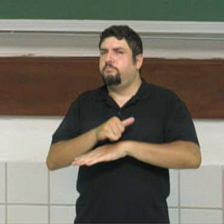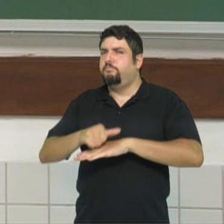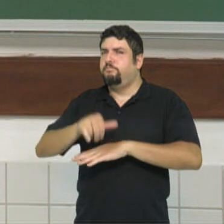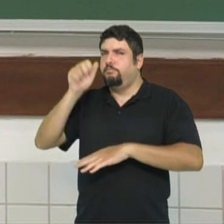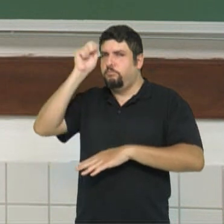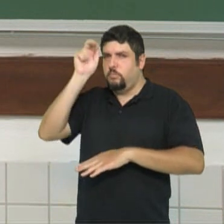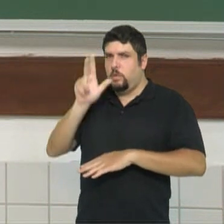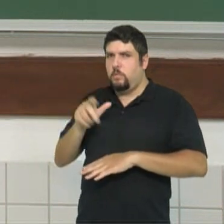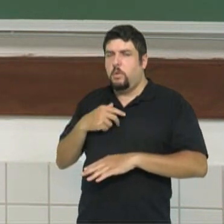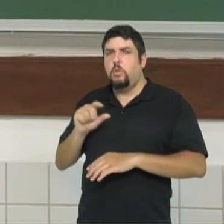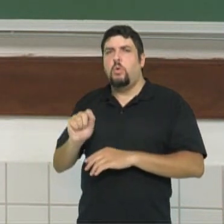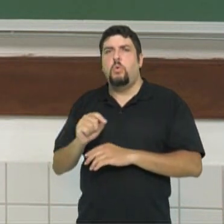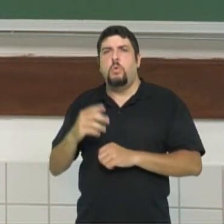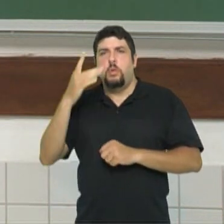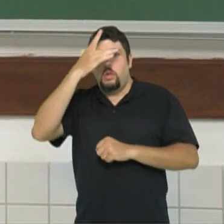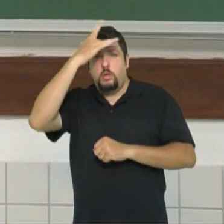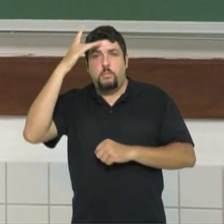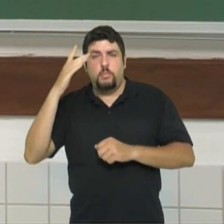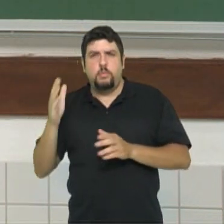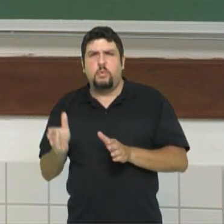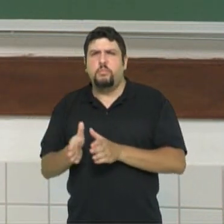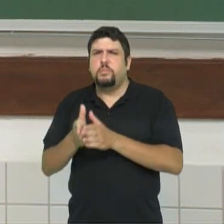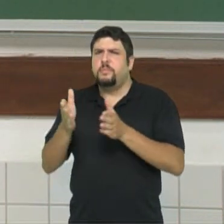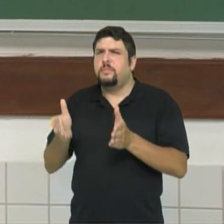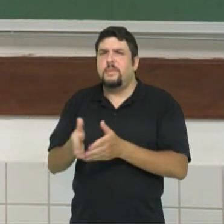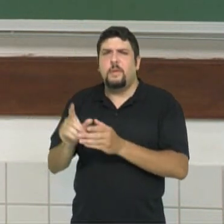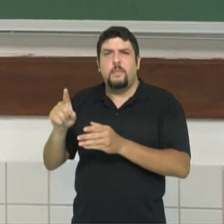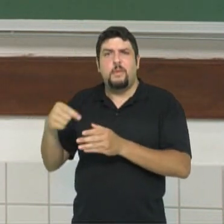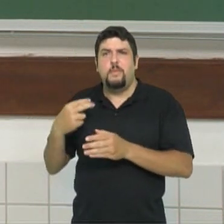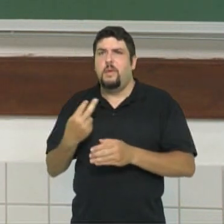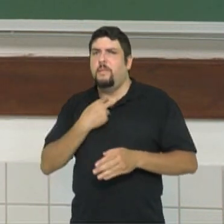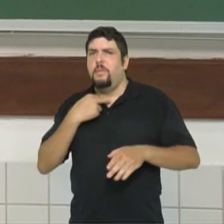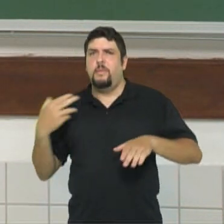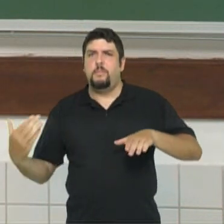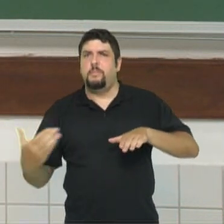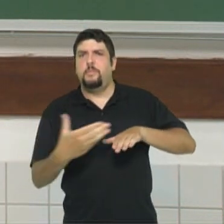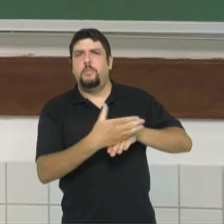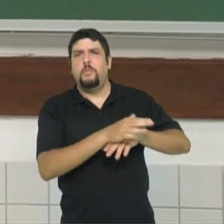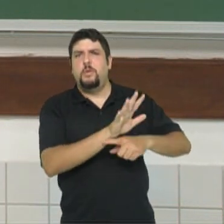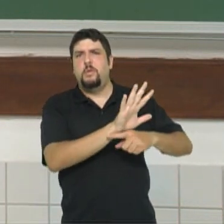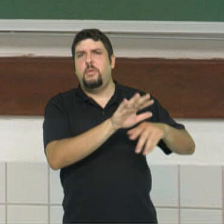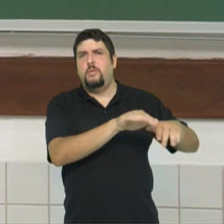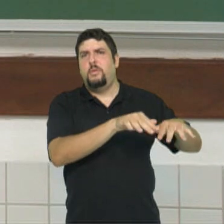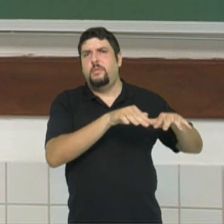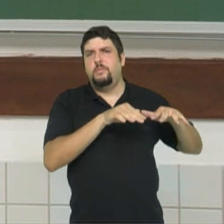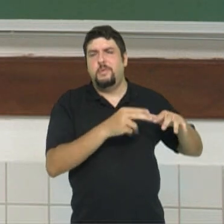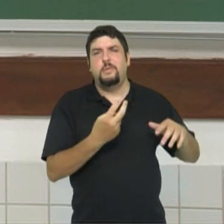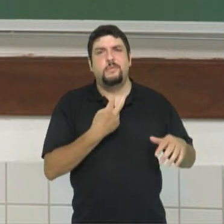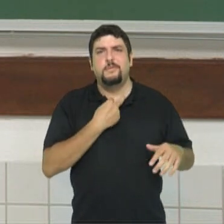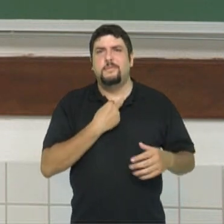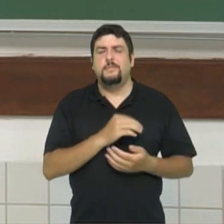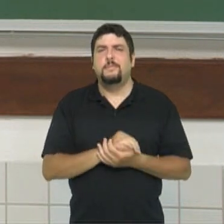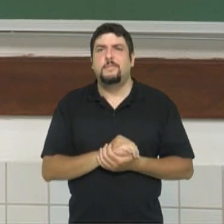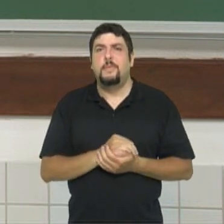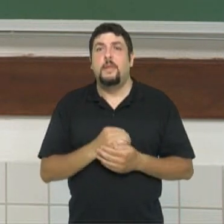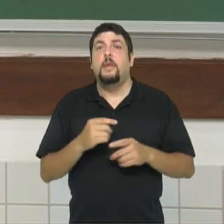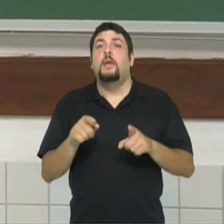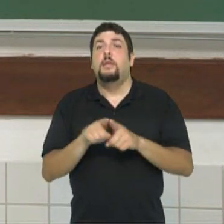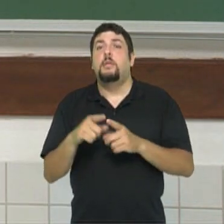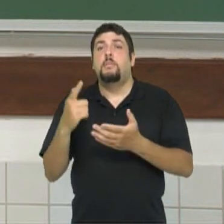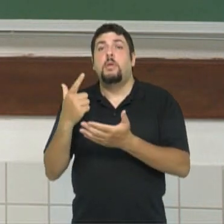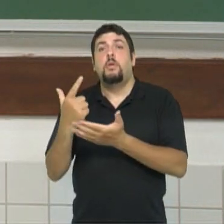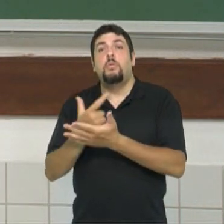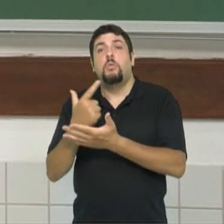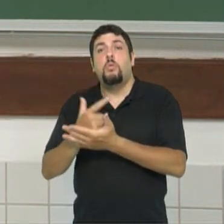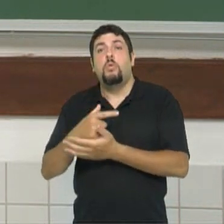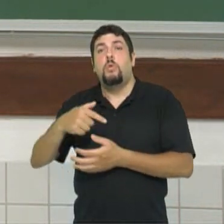dela, que as pessoas de baixa renda não podem frequentar um cinema, um espaço cultural, o cinema aqui no caso, e trouxe ali um exemplo do livro Quarto